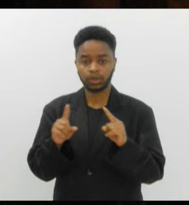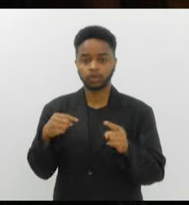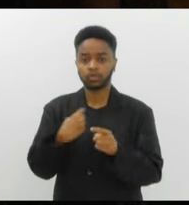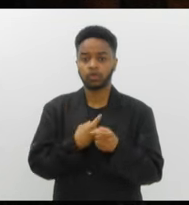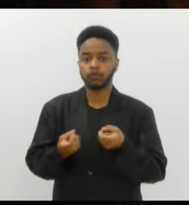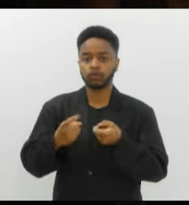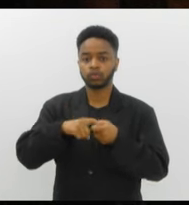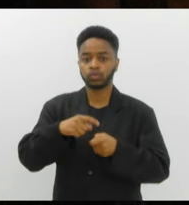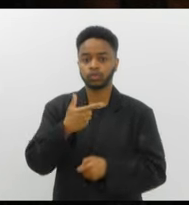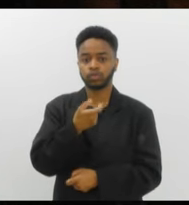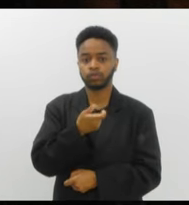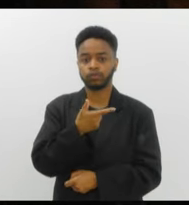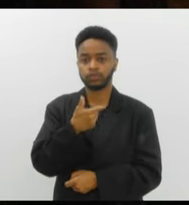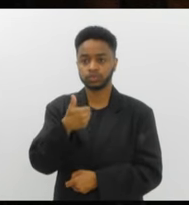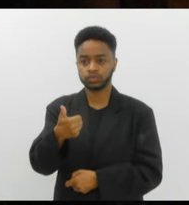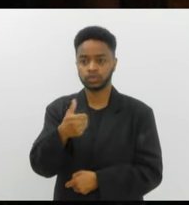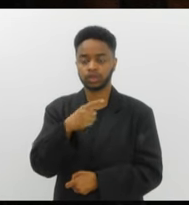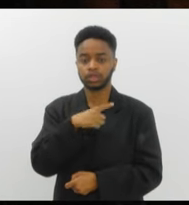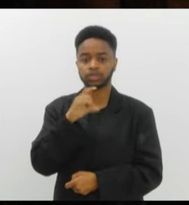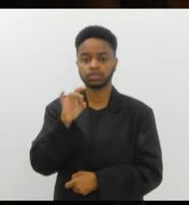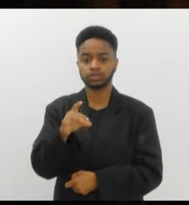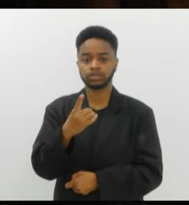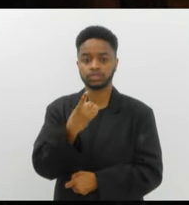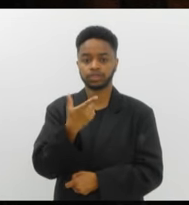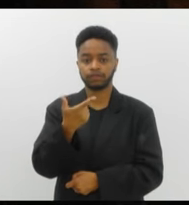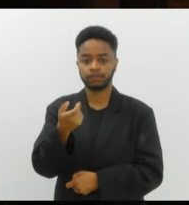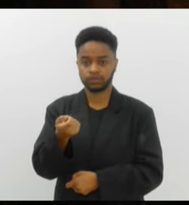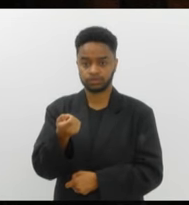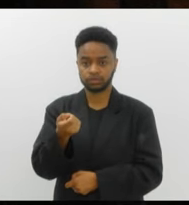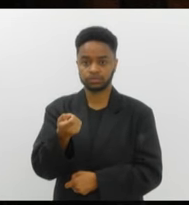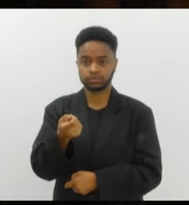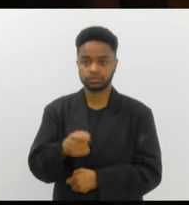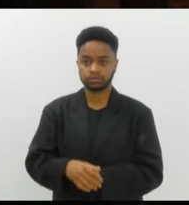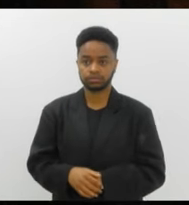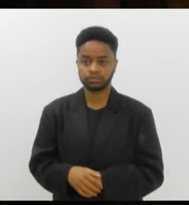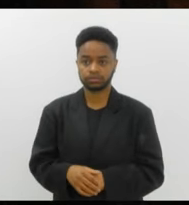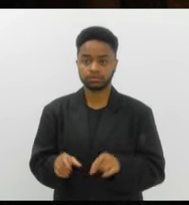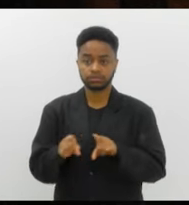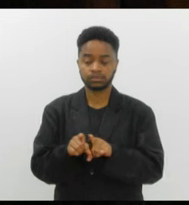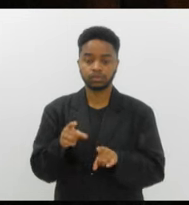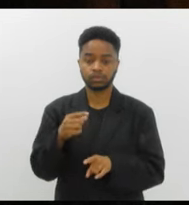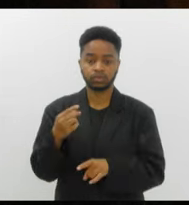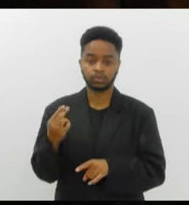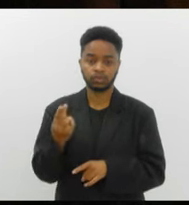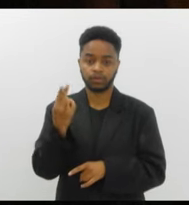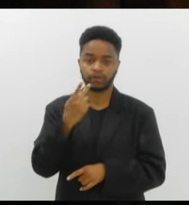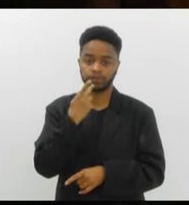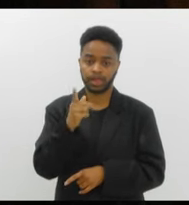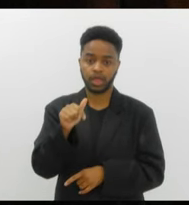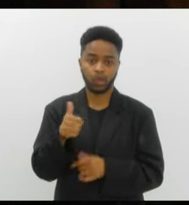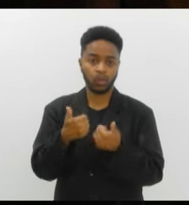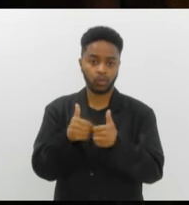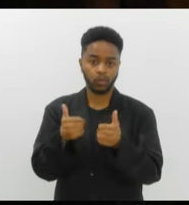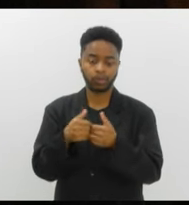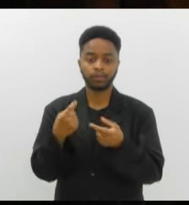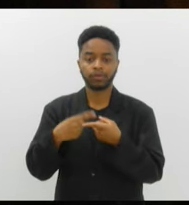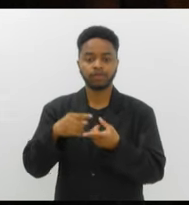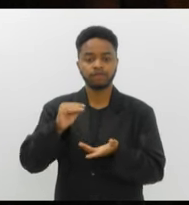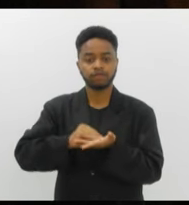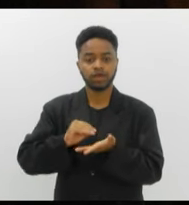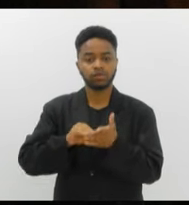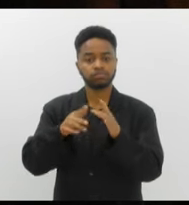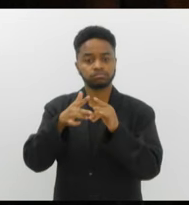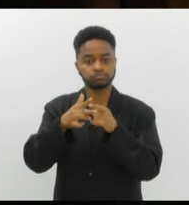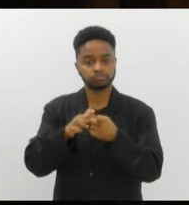em 2021, eram só 120. Aliás, não dava nem para chamar de ônibus, mas tamanha falta de